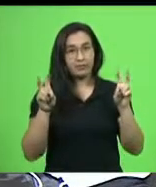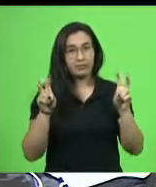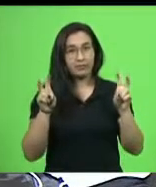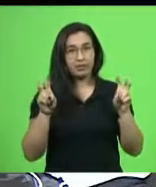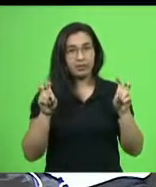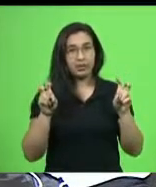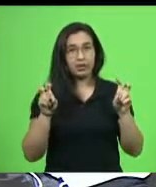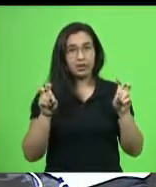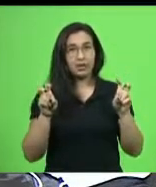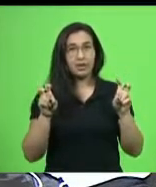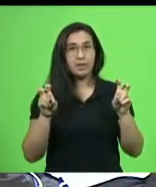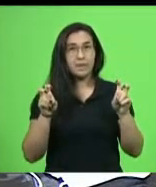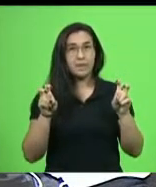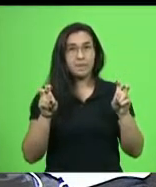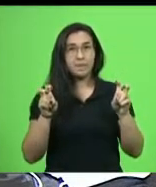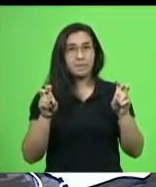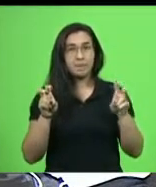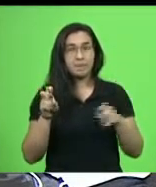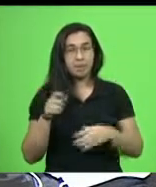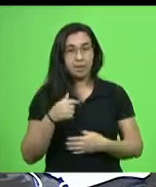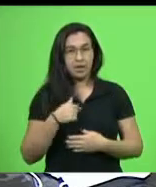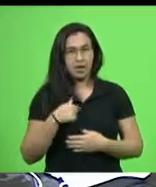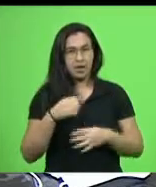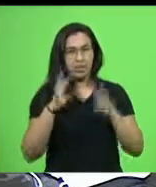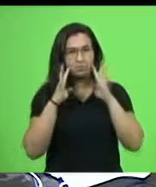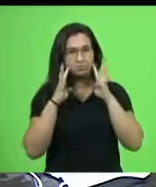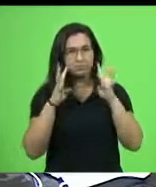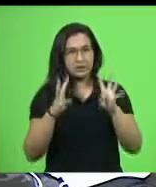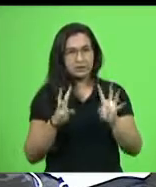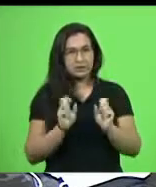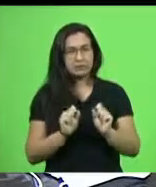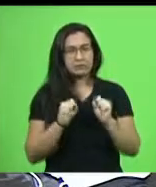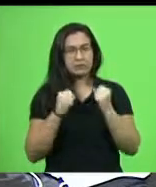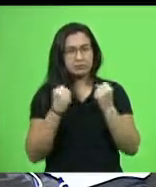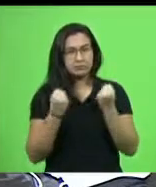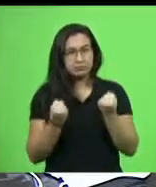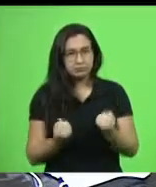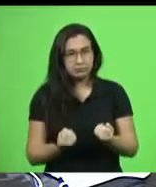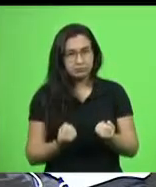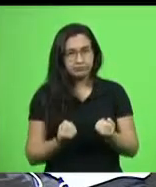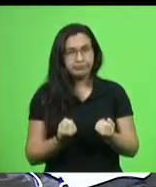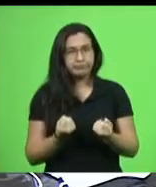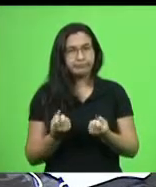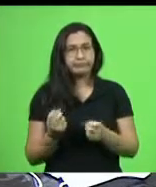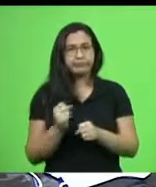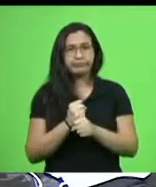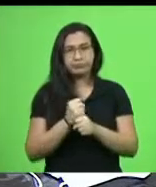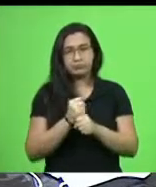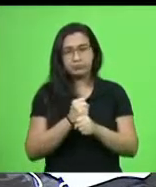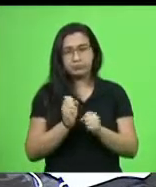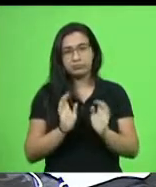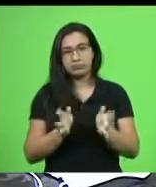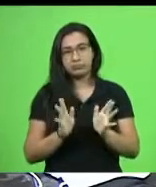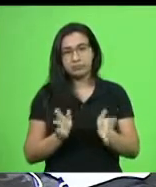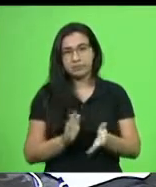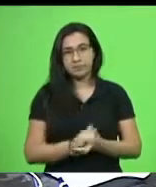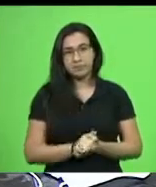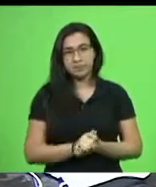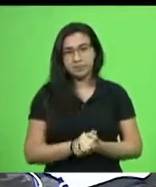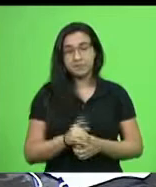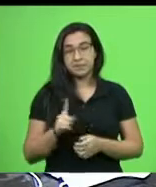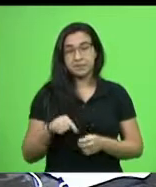contado com minha atenção, meu empenho, minha dedicação há muitos anos. Afinal, uma das